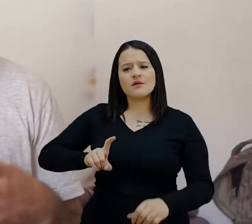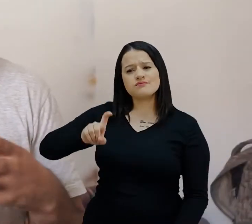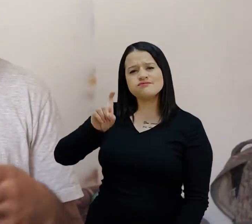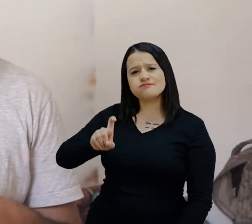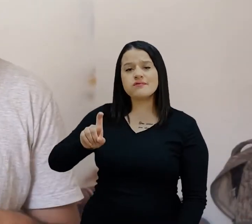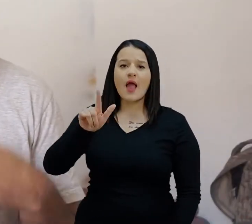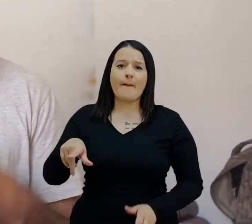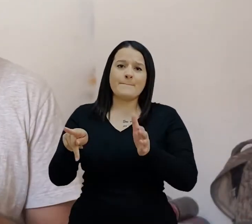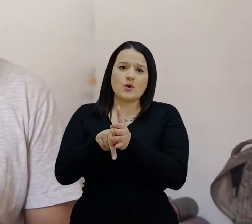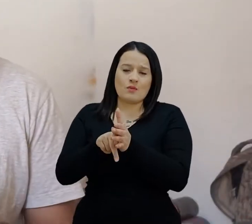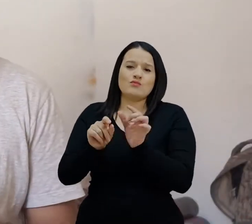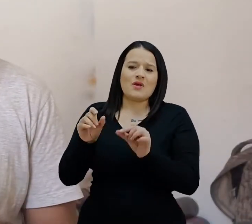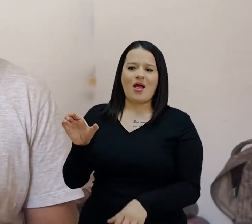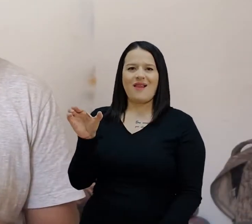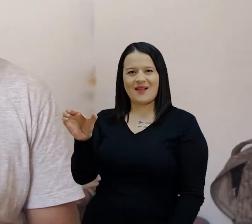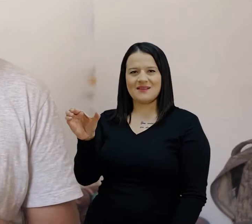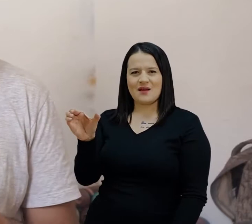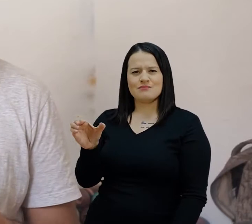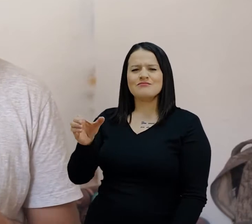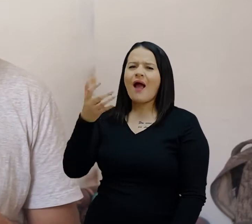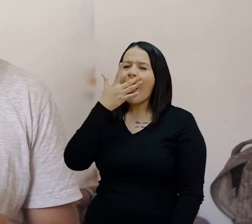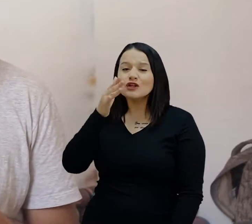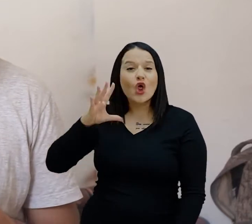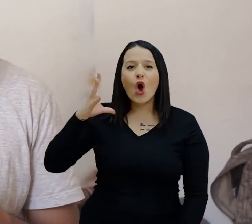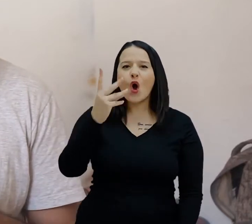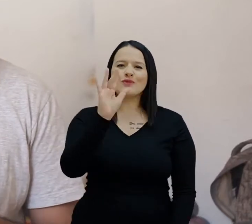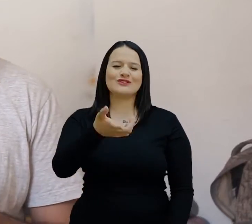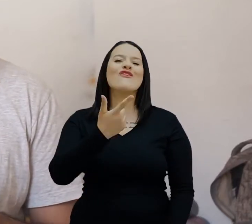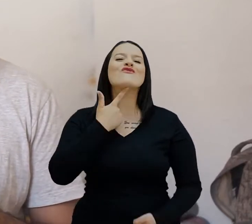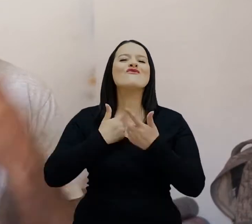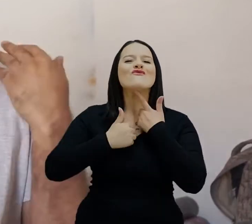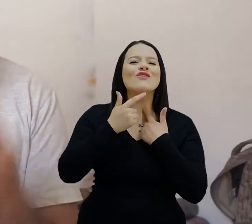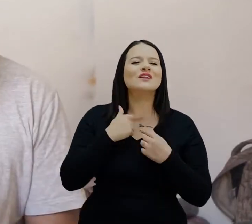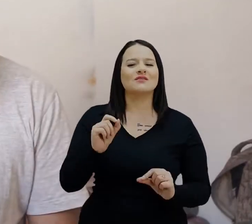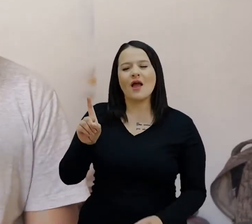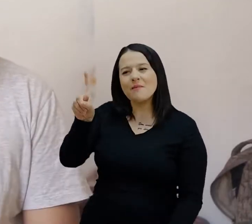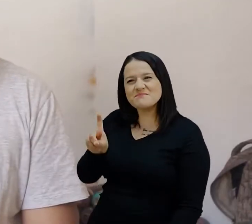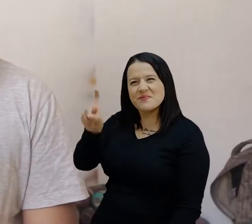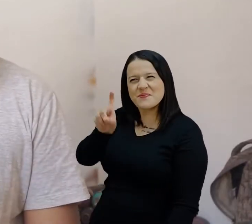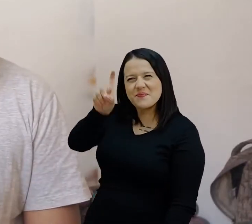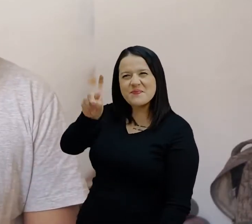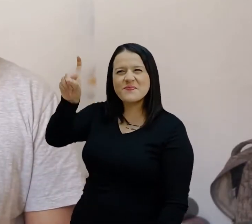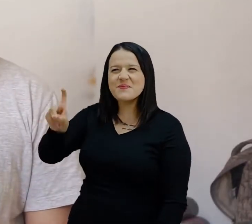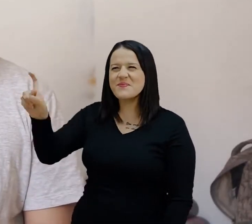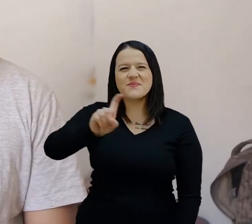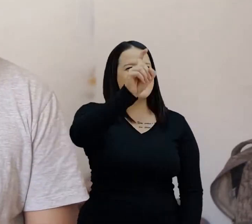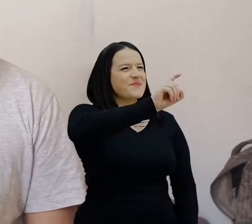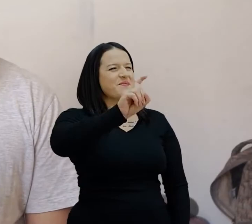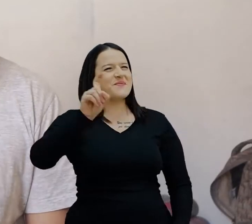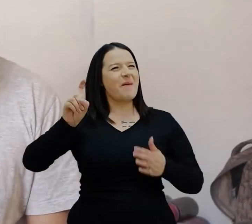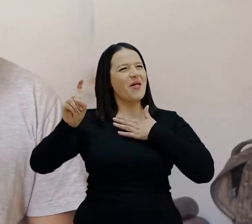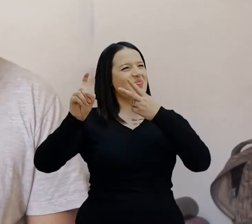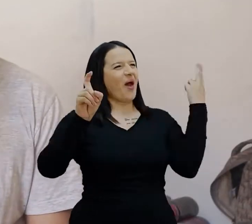principais características do grafite é o uso da tinta spray, da lata de spray. E eu acho que todo mundo sempre teve vontade de